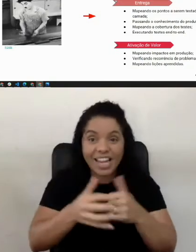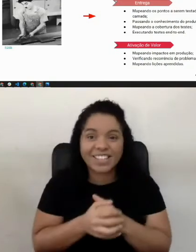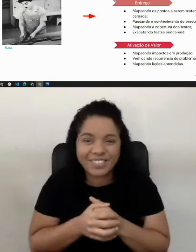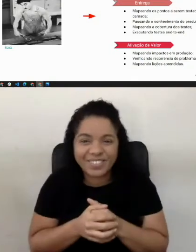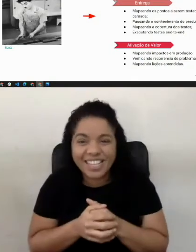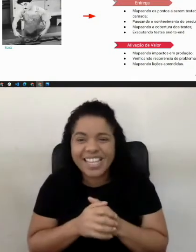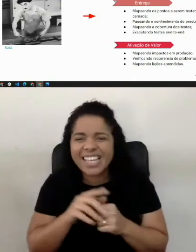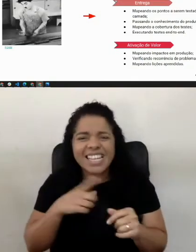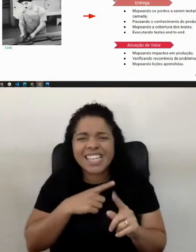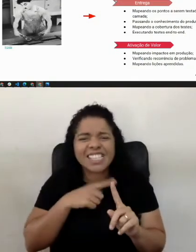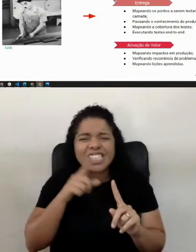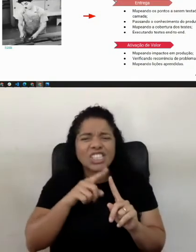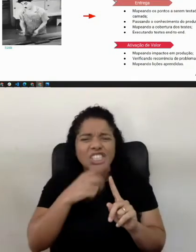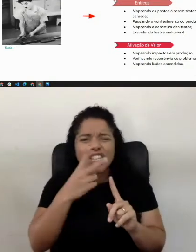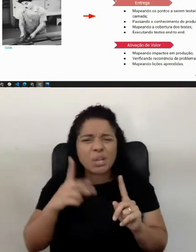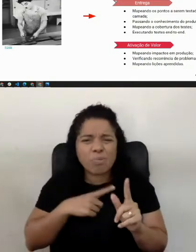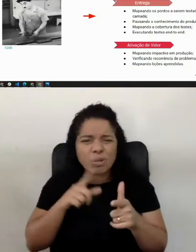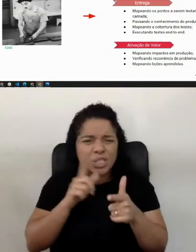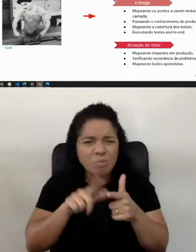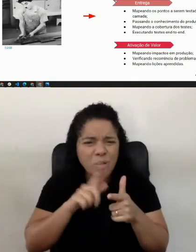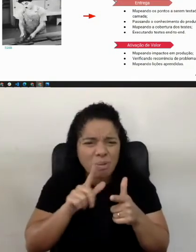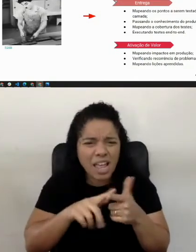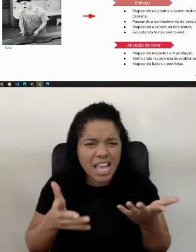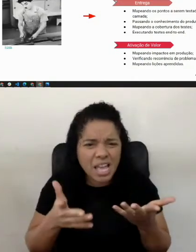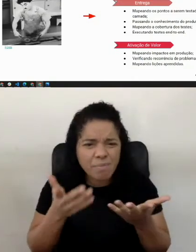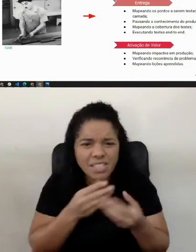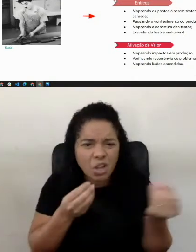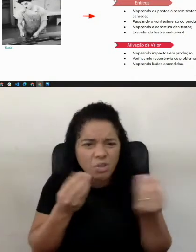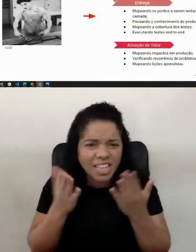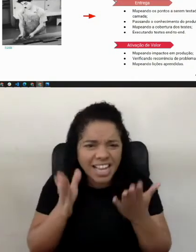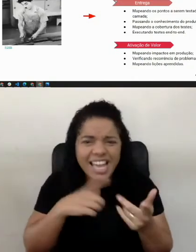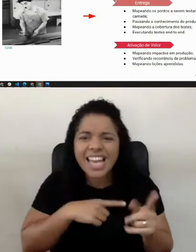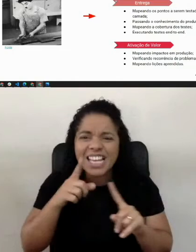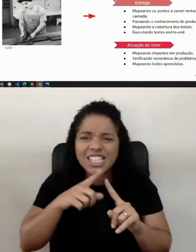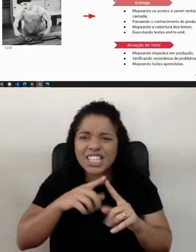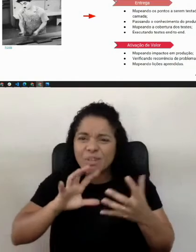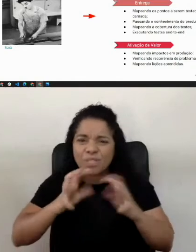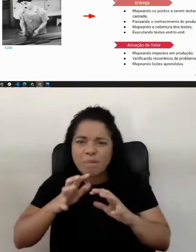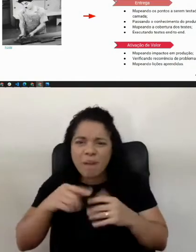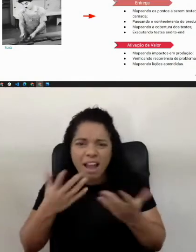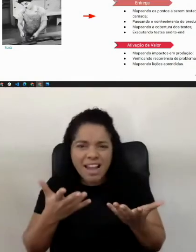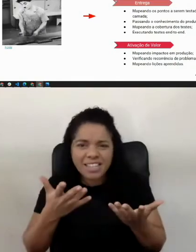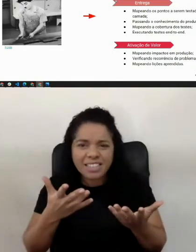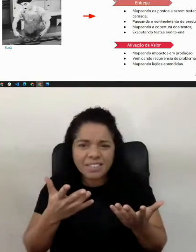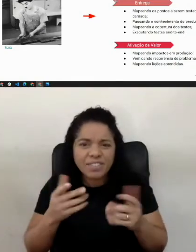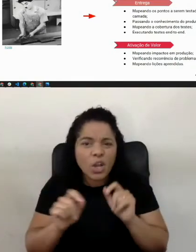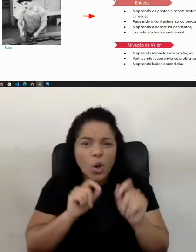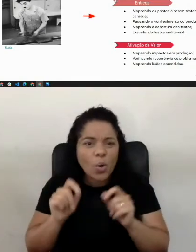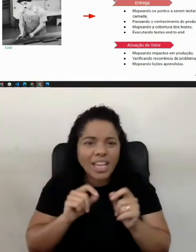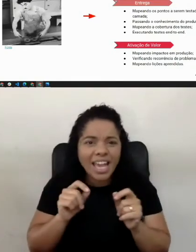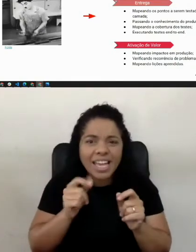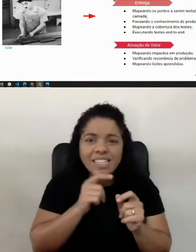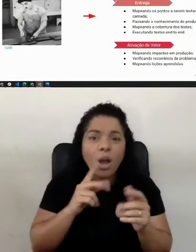Esses tipos de problemas que eu entreguei até então, esses tipos de bug que eu entreguei até então, estão acontecendo por quê?